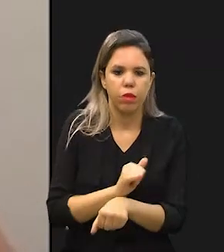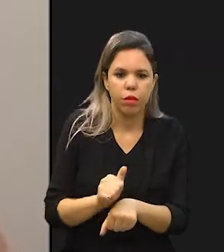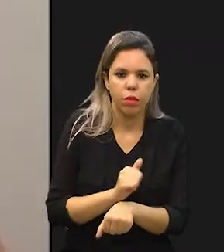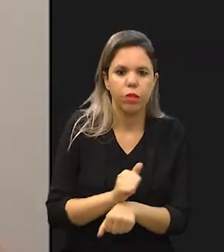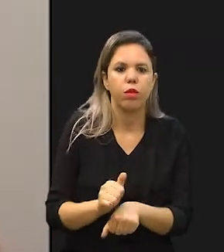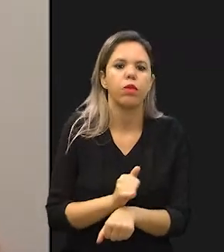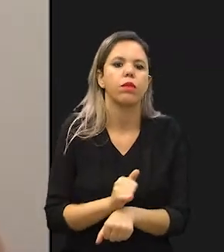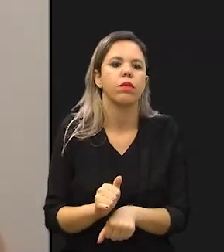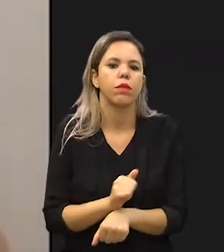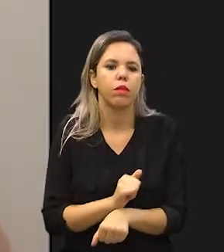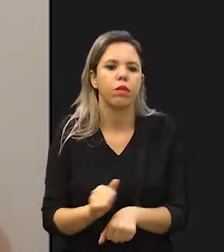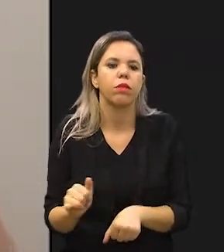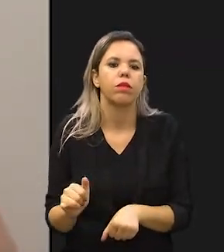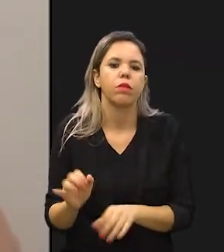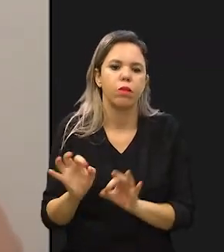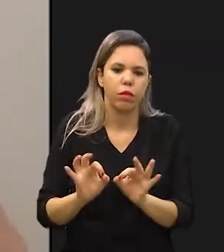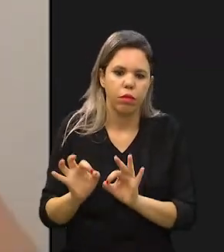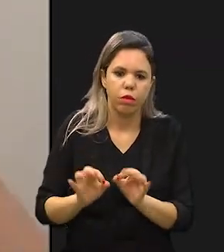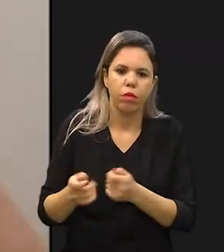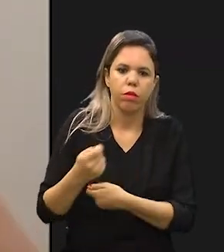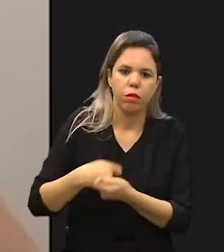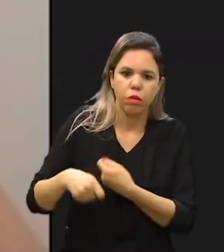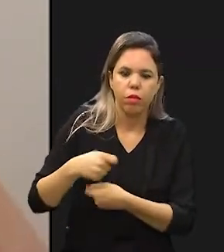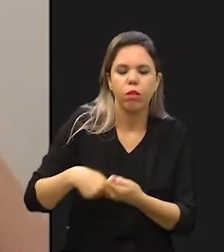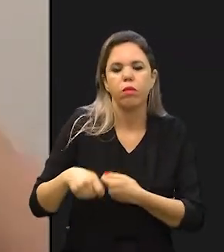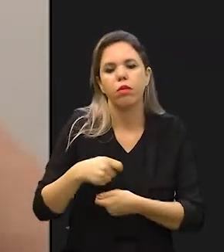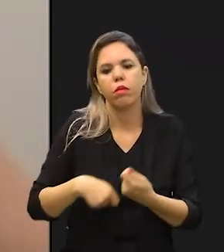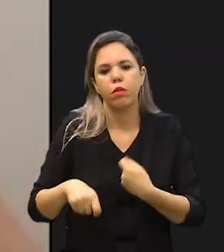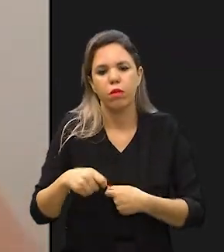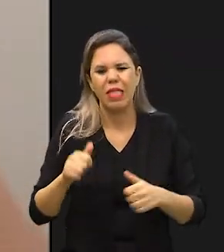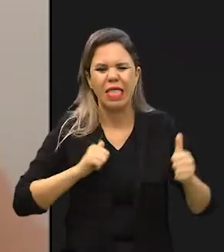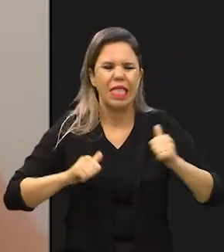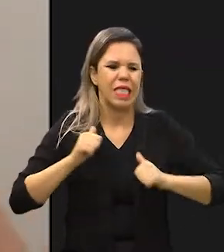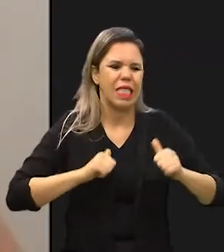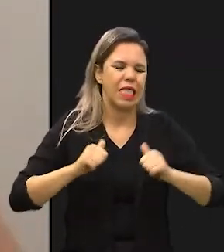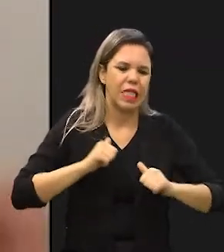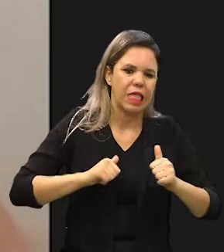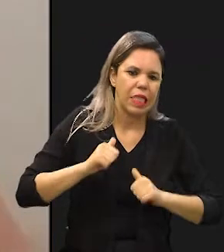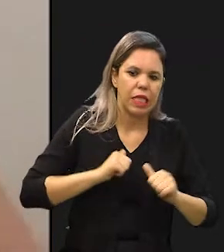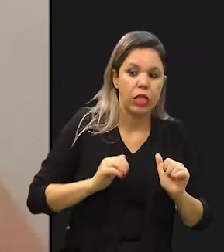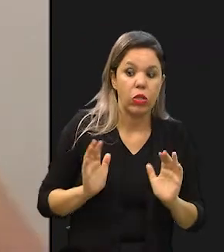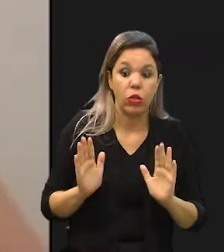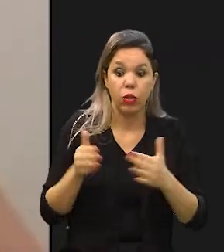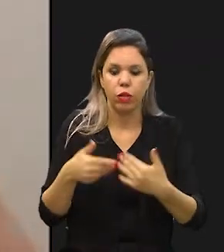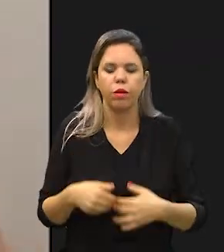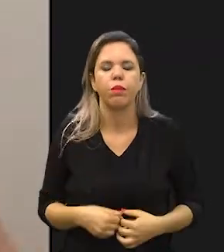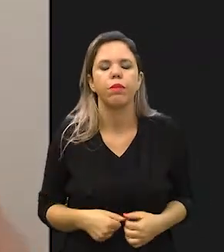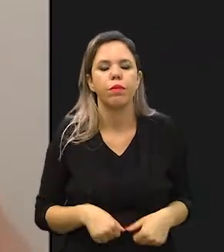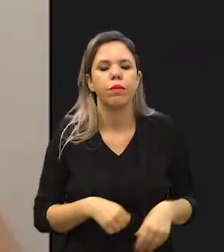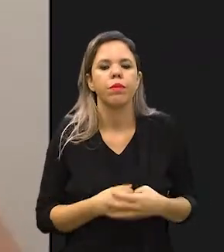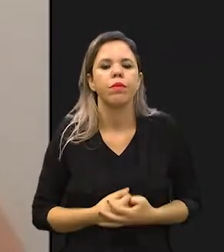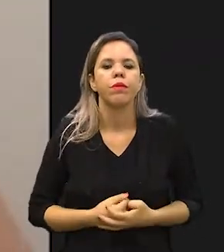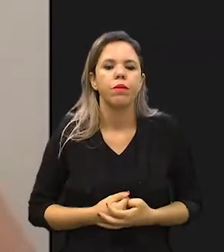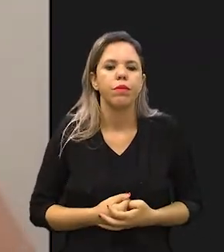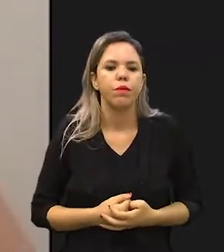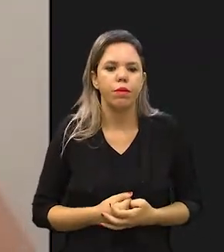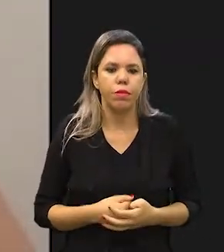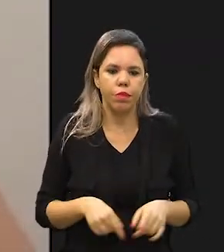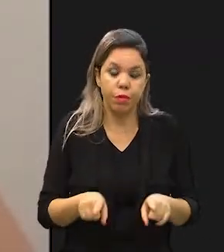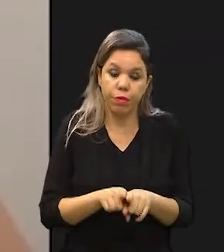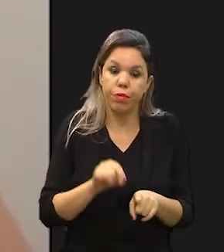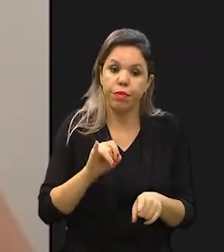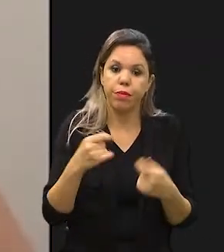para organização, de estratégias para lidar com aquela inquietação, com o foco, né? E também,